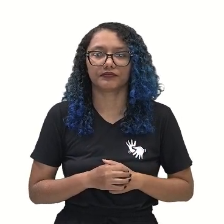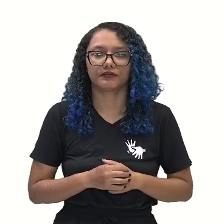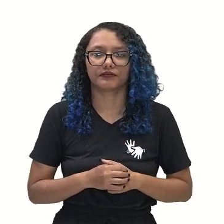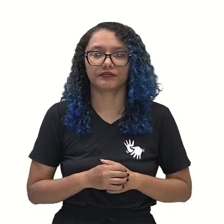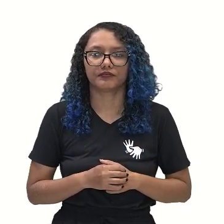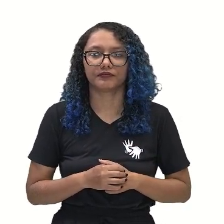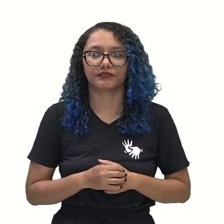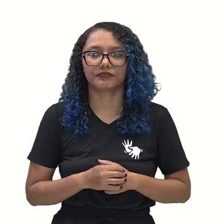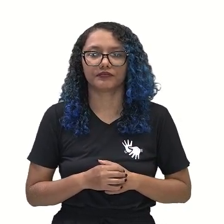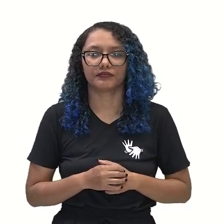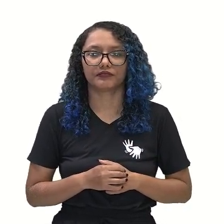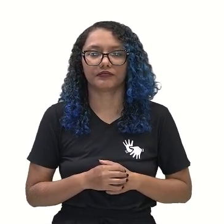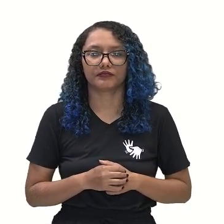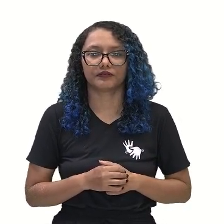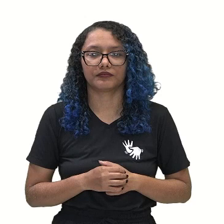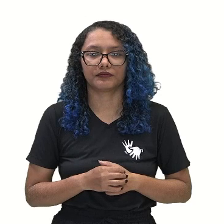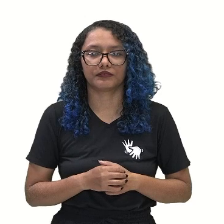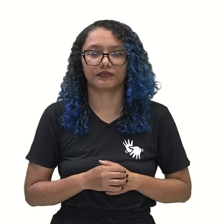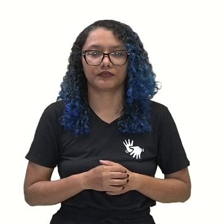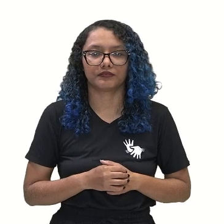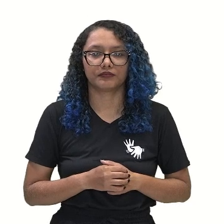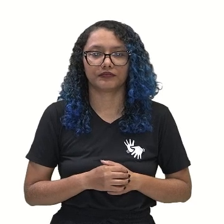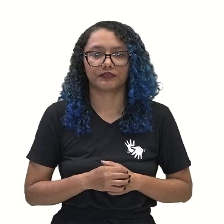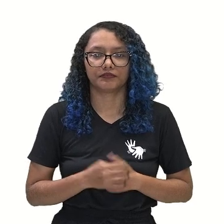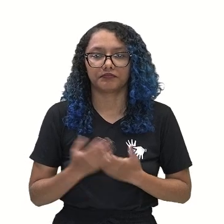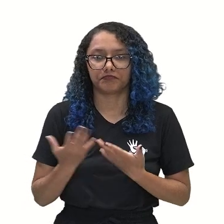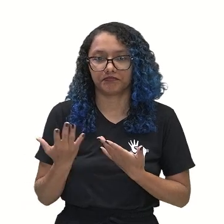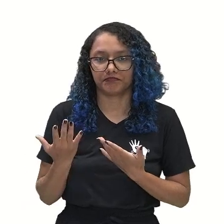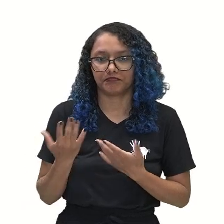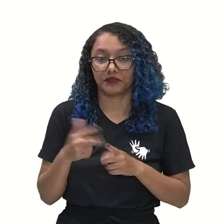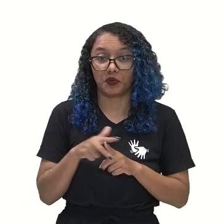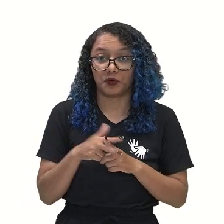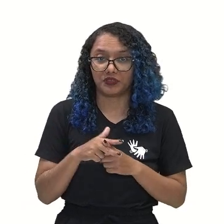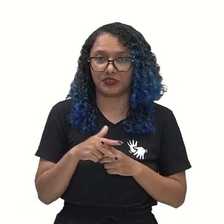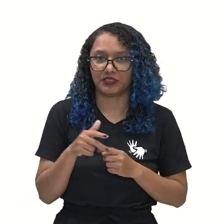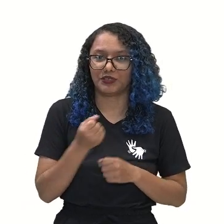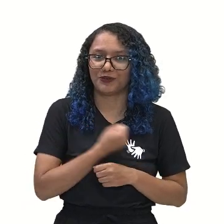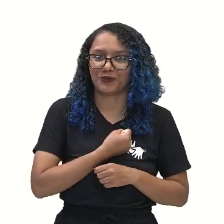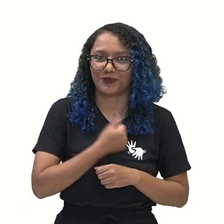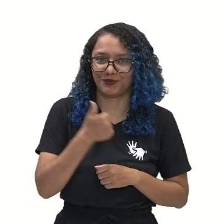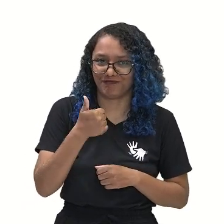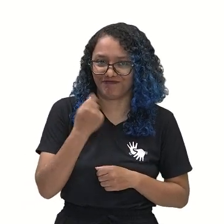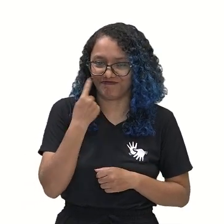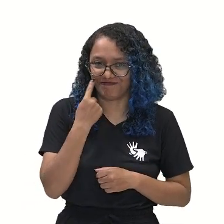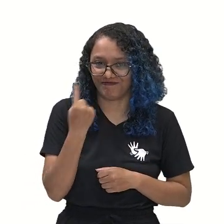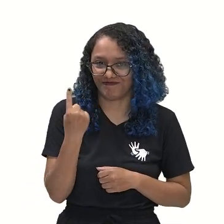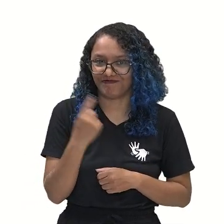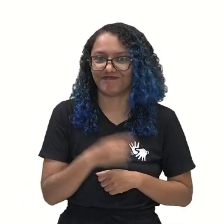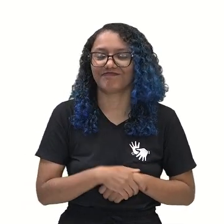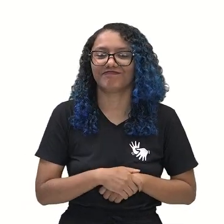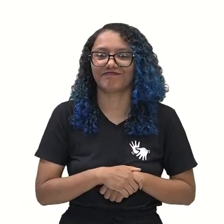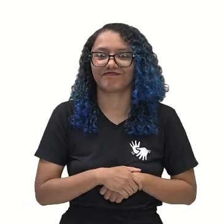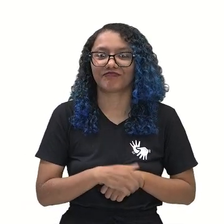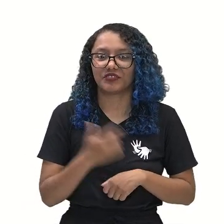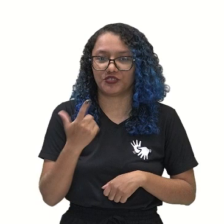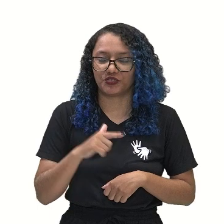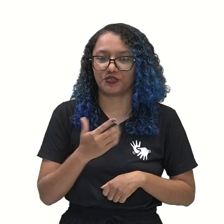esse 1 e vamos substituir. Ainda não ficou muito bom, né? Aí tá legal, vou fazer ele de